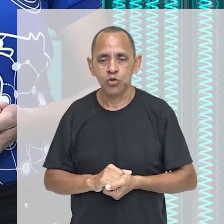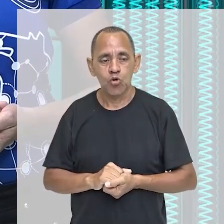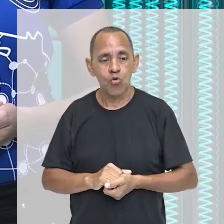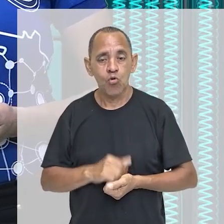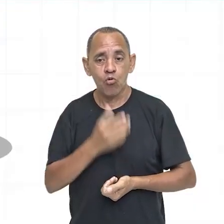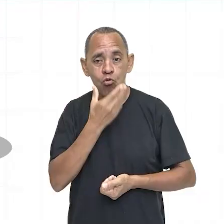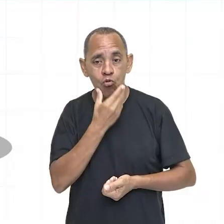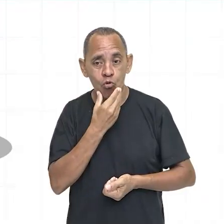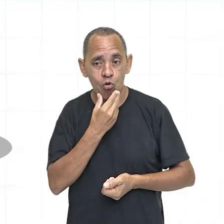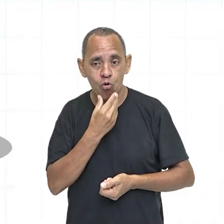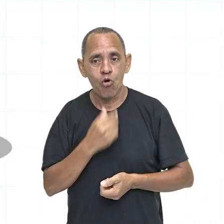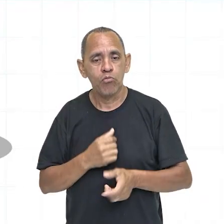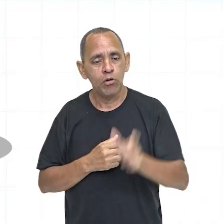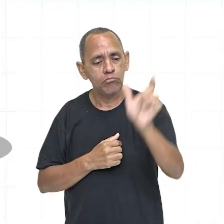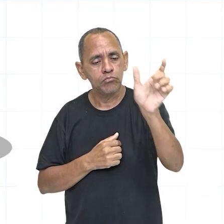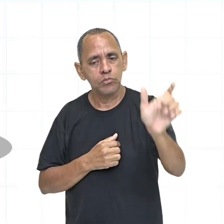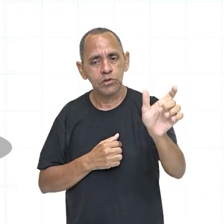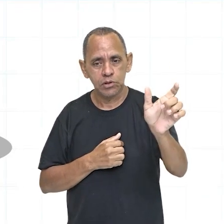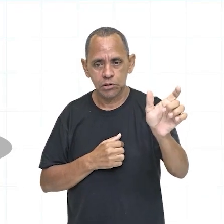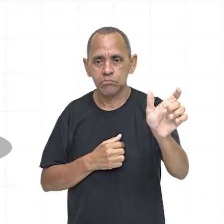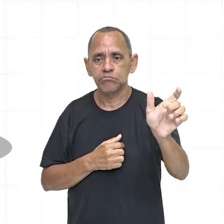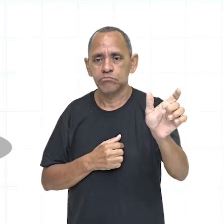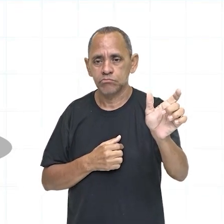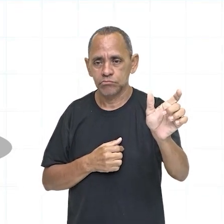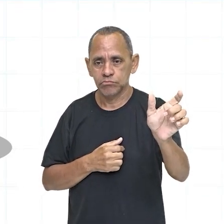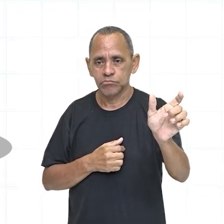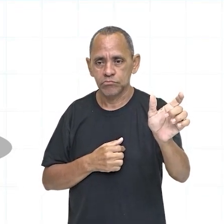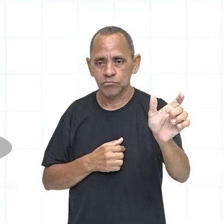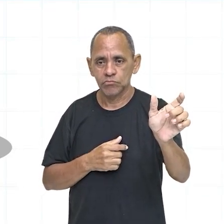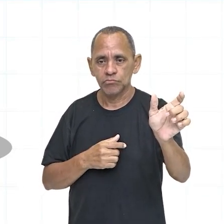words. Agora, nós vamos ver as conjunções